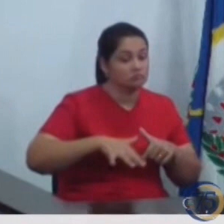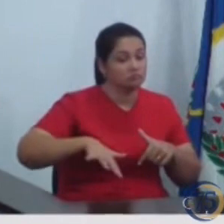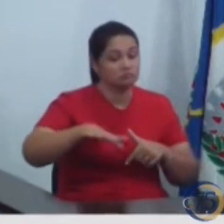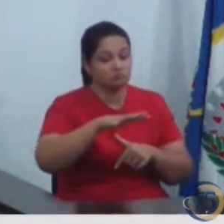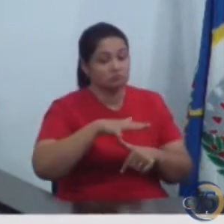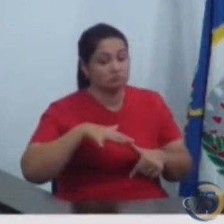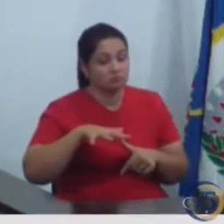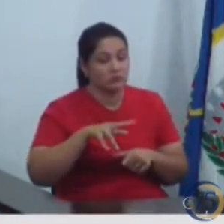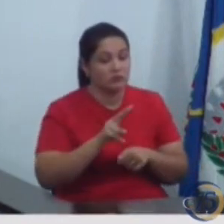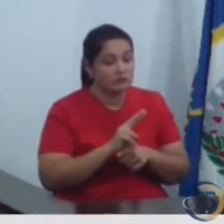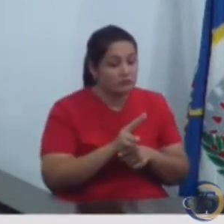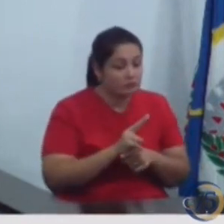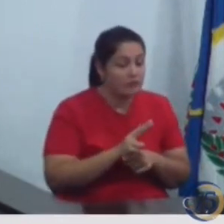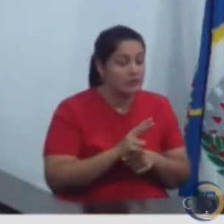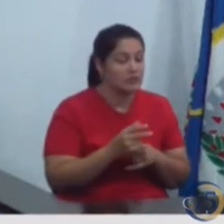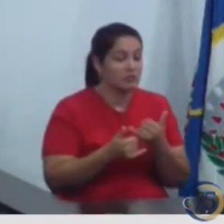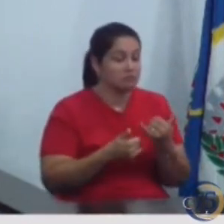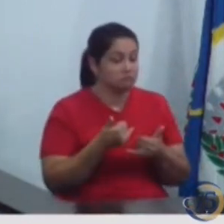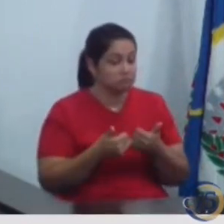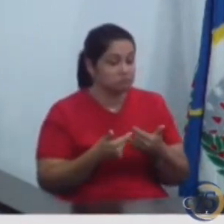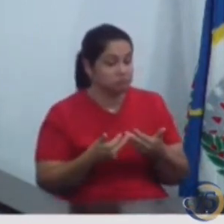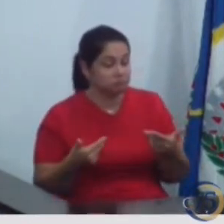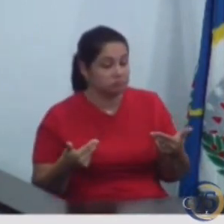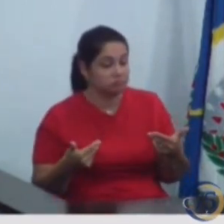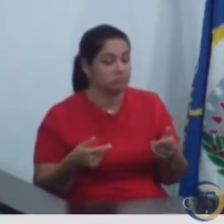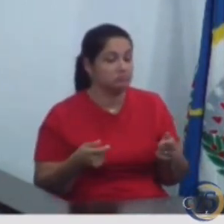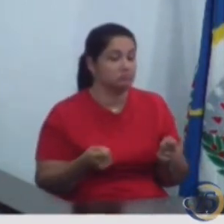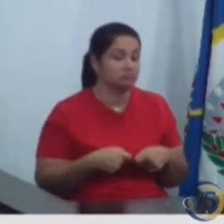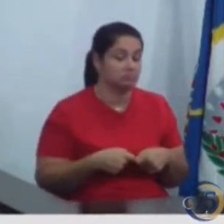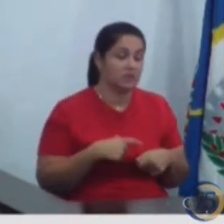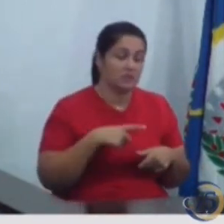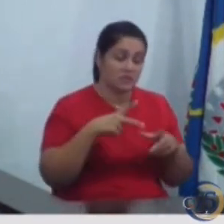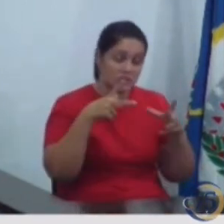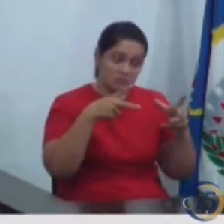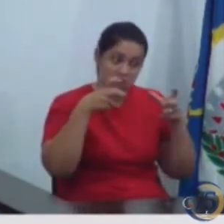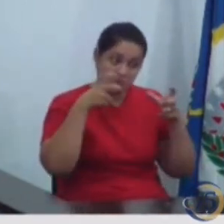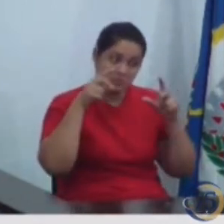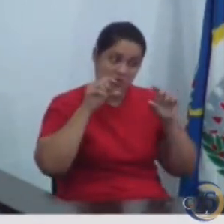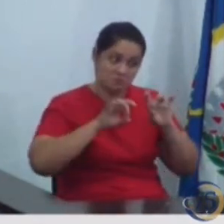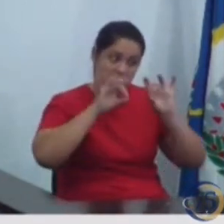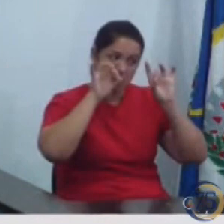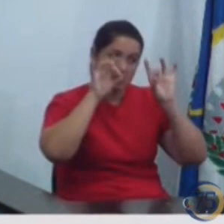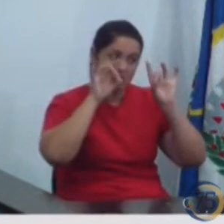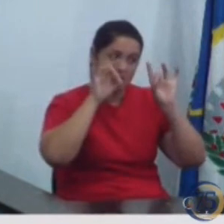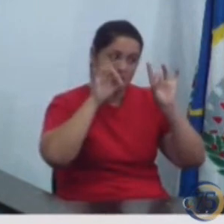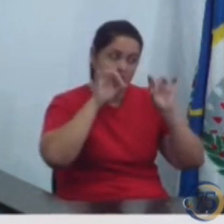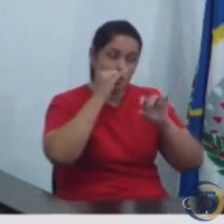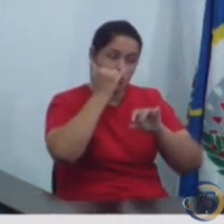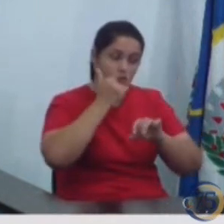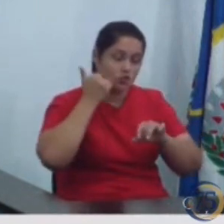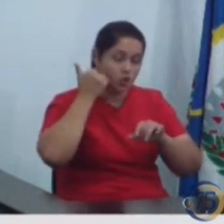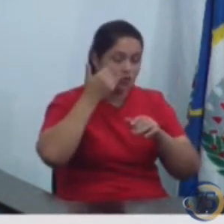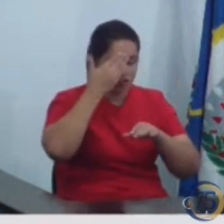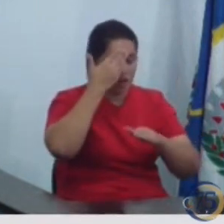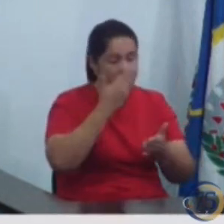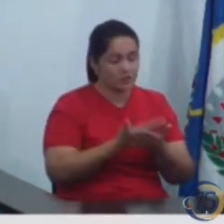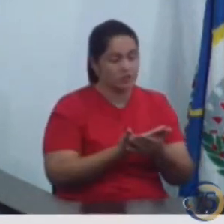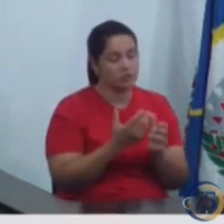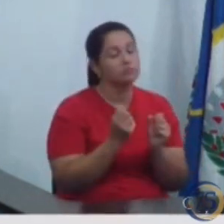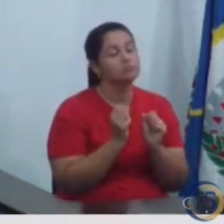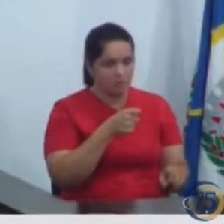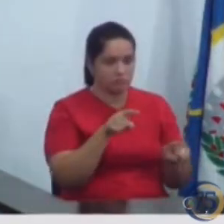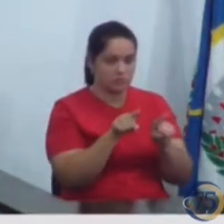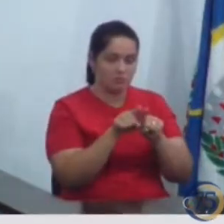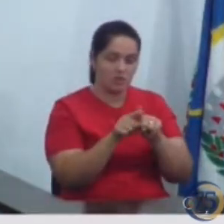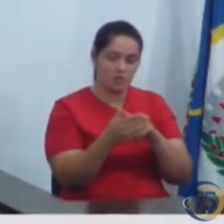cristais de postura tem que ter um olhar especial dessa administração e eu acredito que o prefeito Jorge Silva vai estar atento